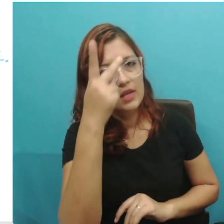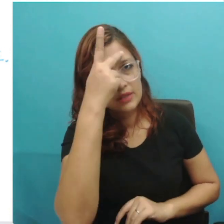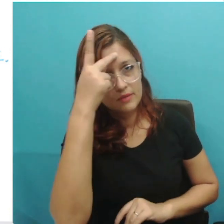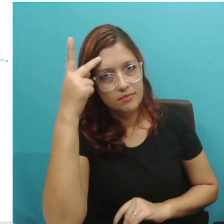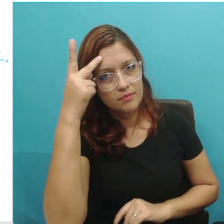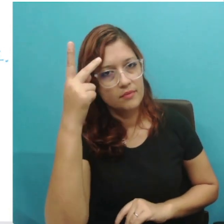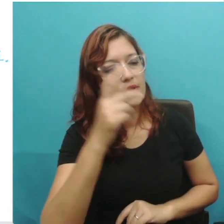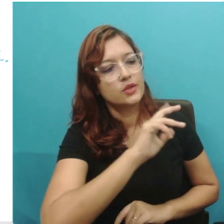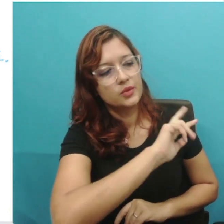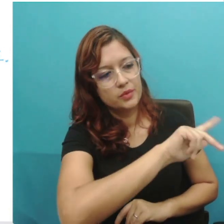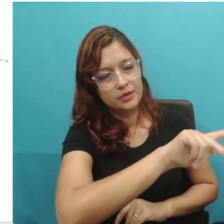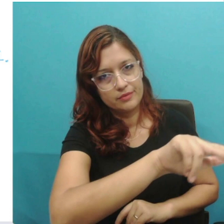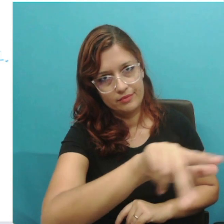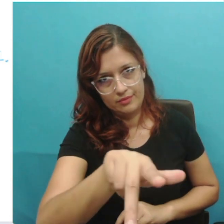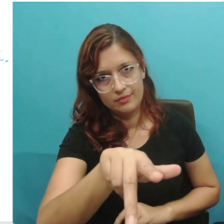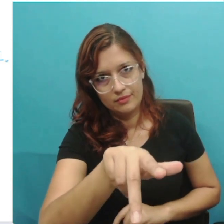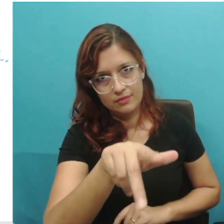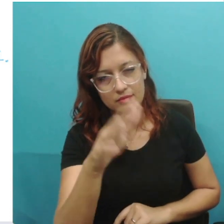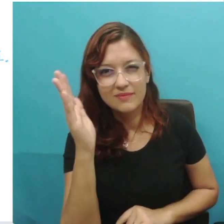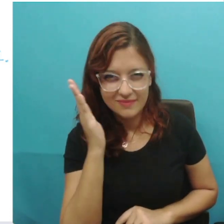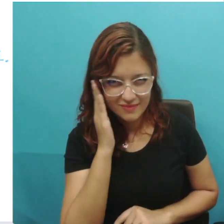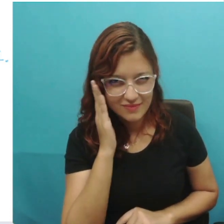Das pessoas.